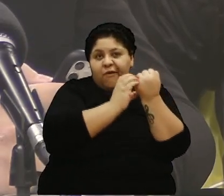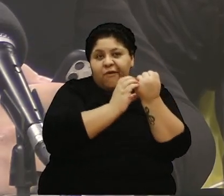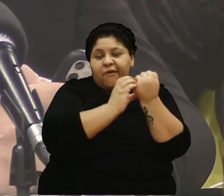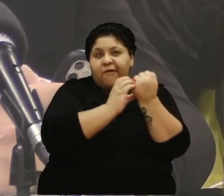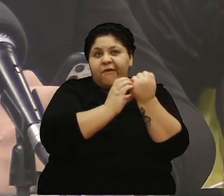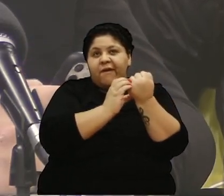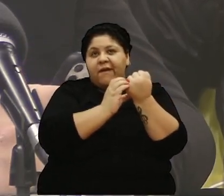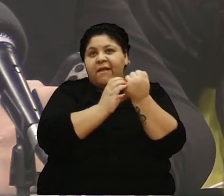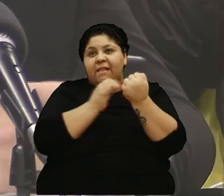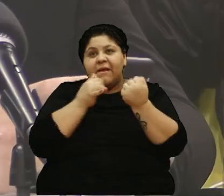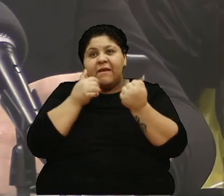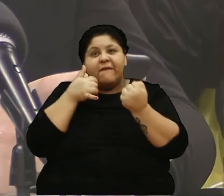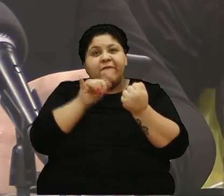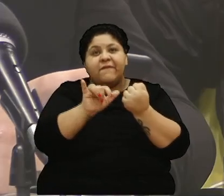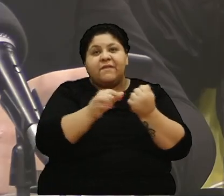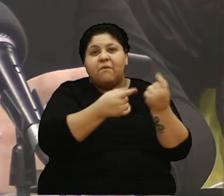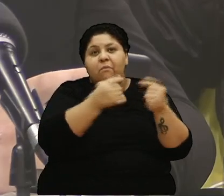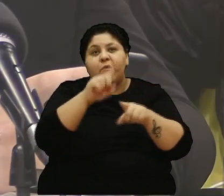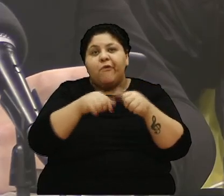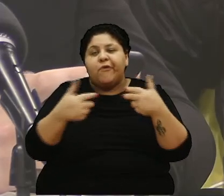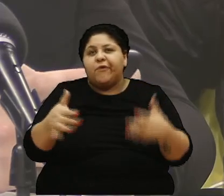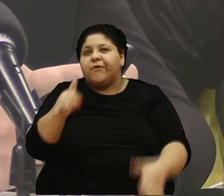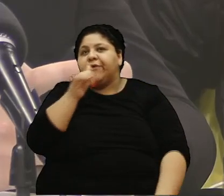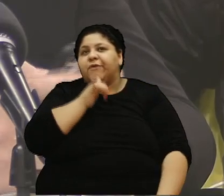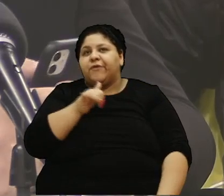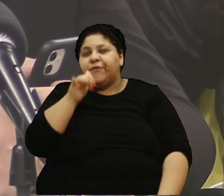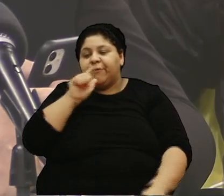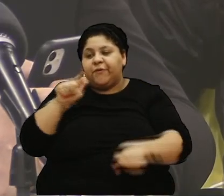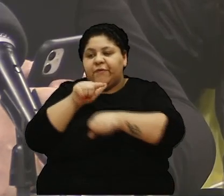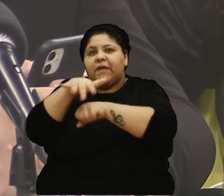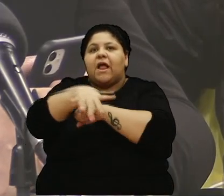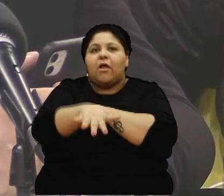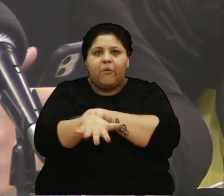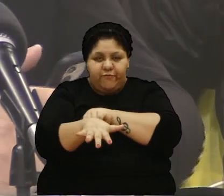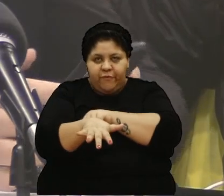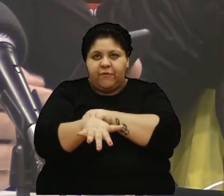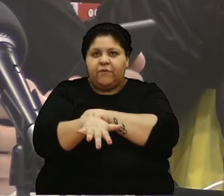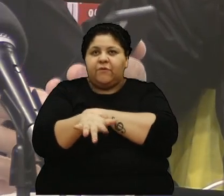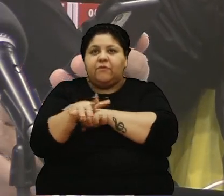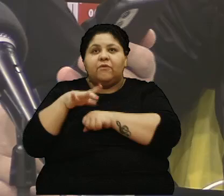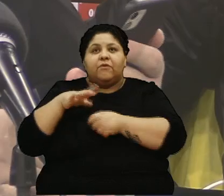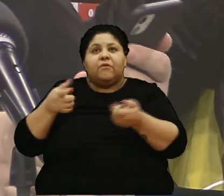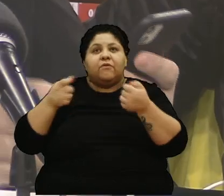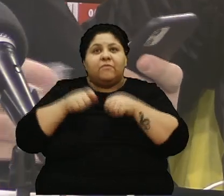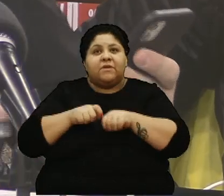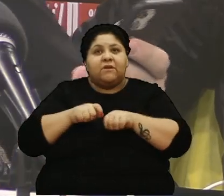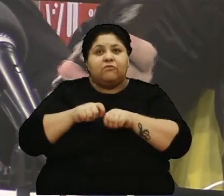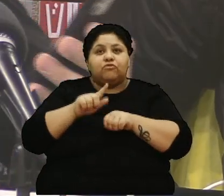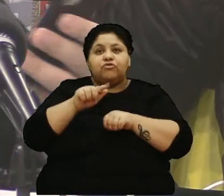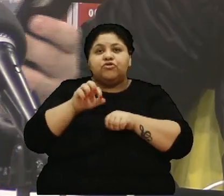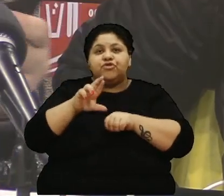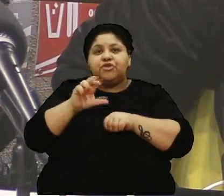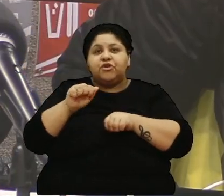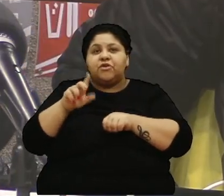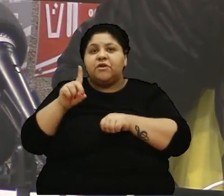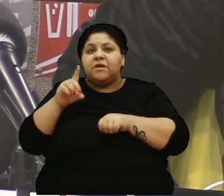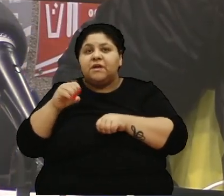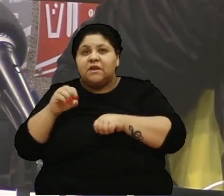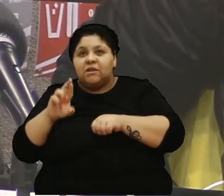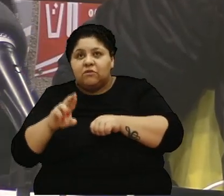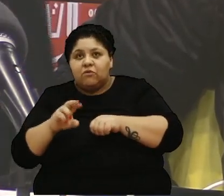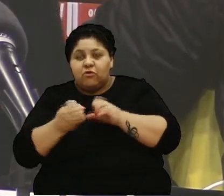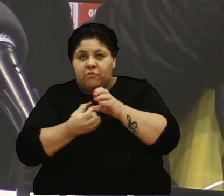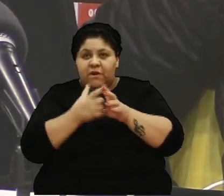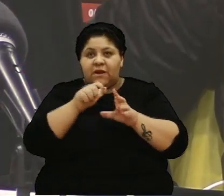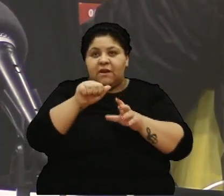muitas coisas. Exemplo, ali em Galópolis, eles precisavam de um gerador para colocar a sonda. Eu entrei